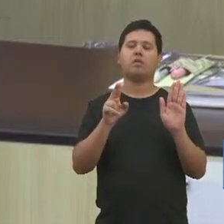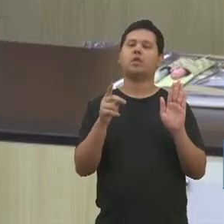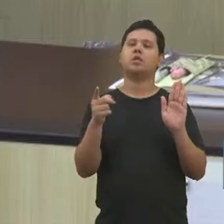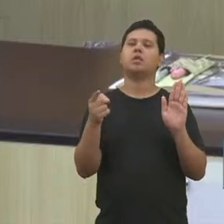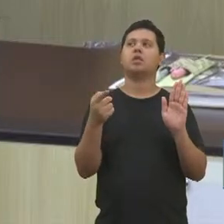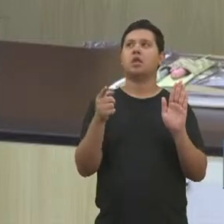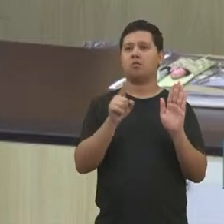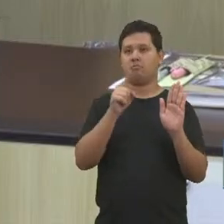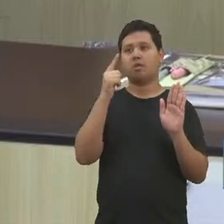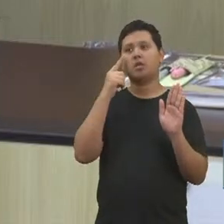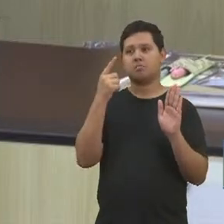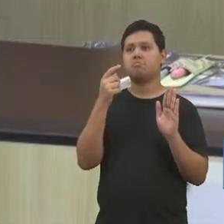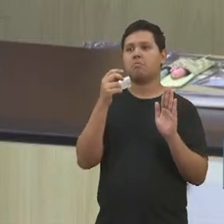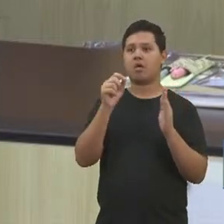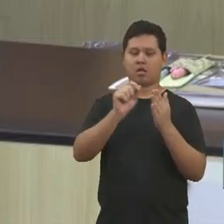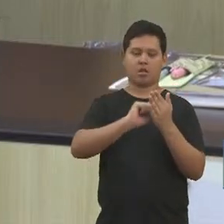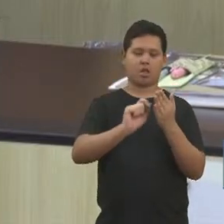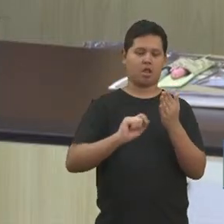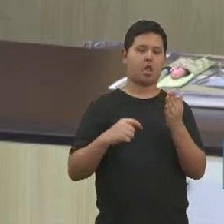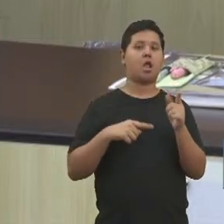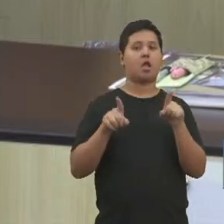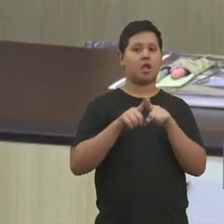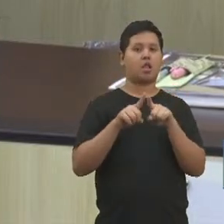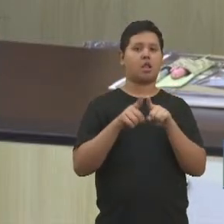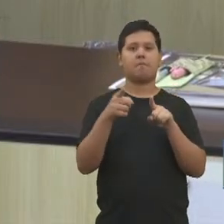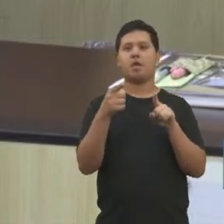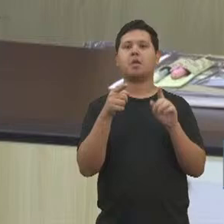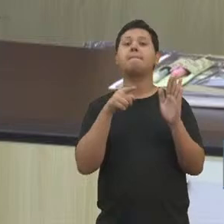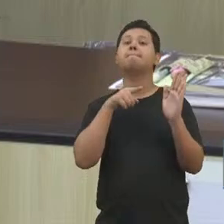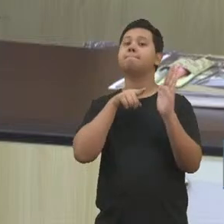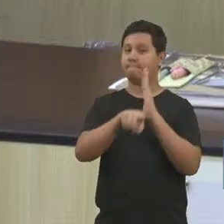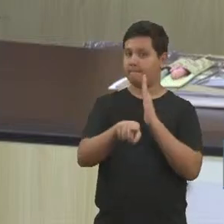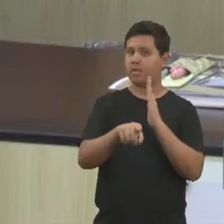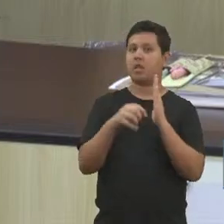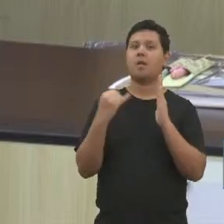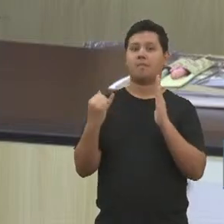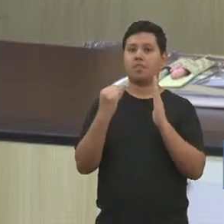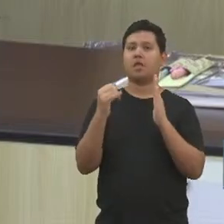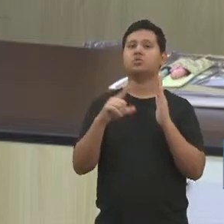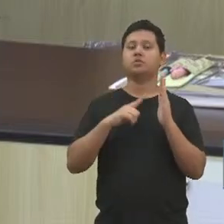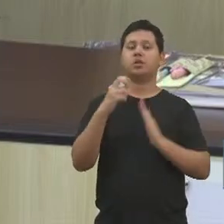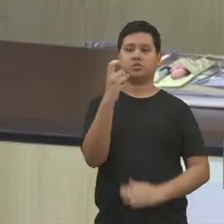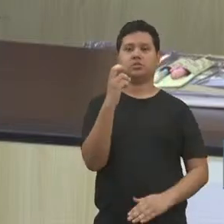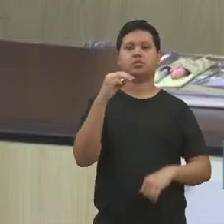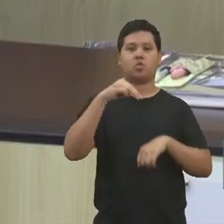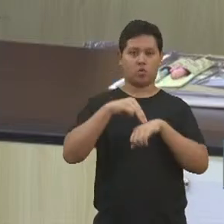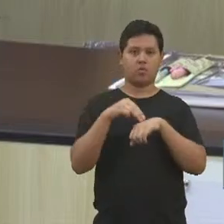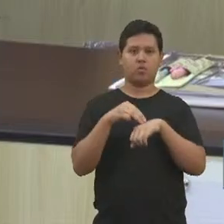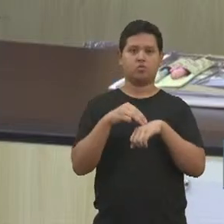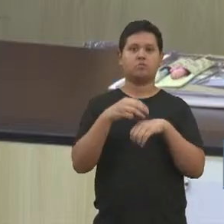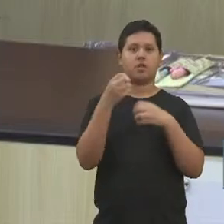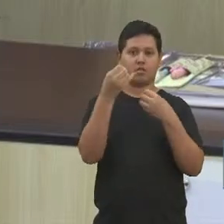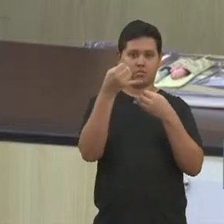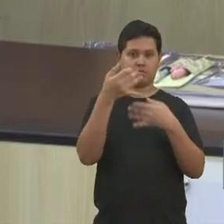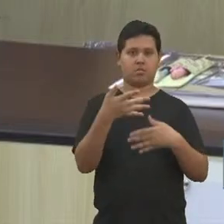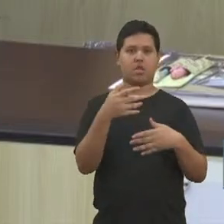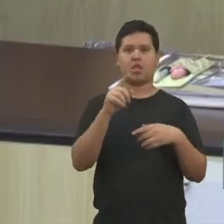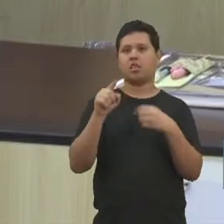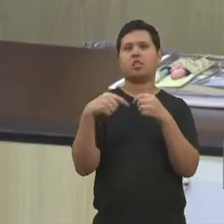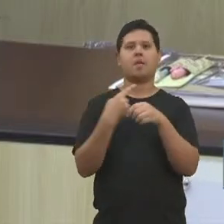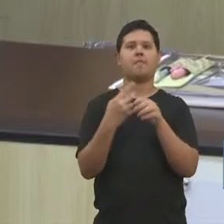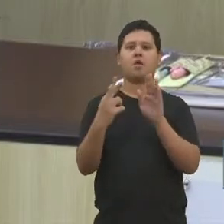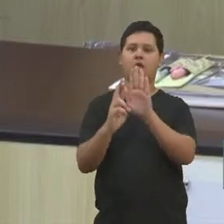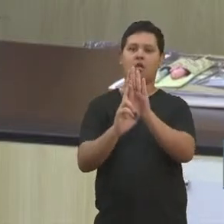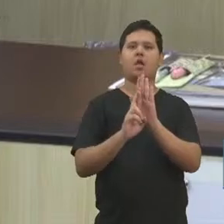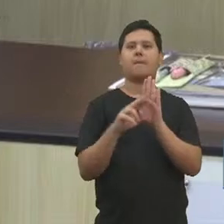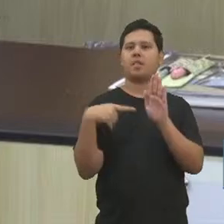fique registrado na ata e possa realizar as suas perguntas. Também terão 5 minutos para a elaboração da pergunta e a cada resposta